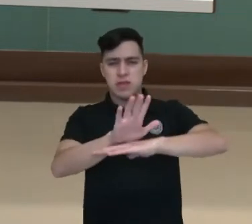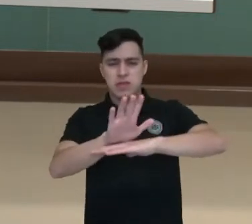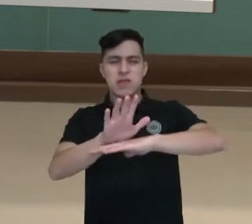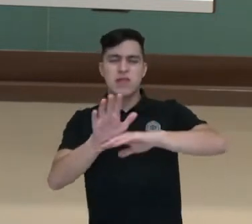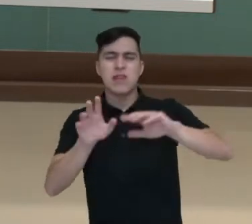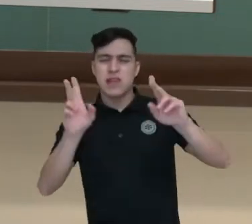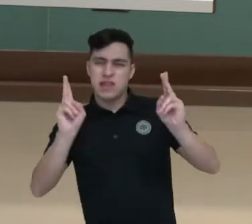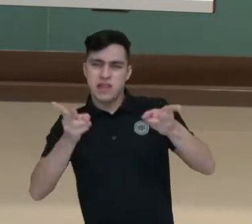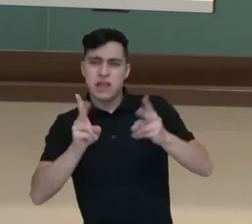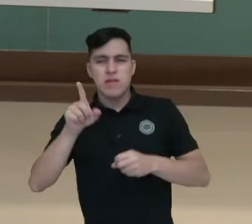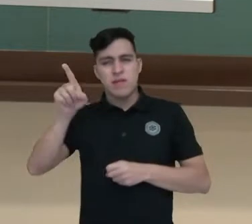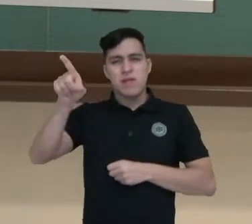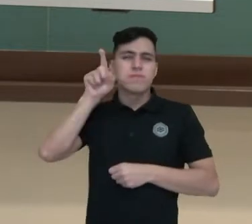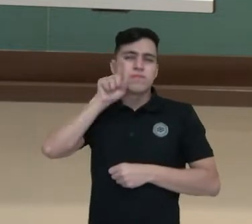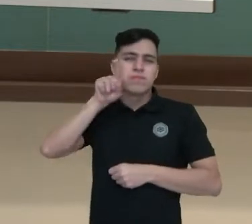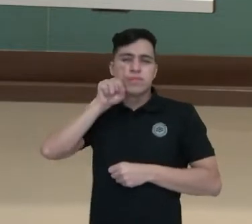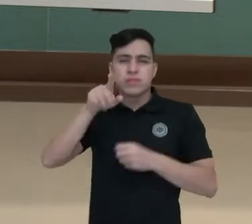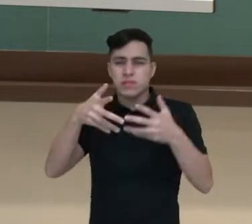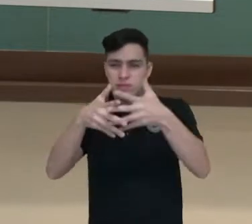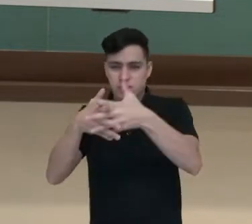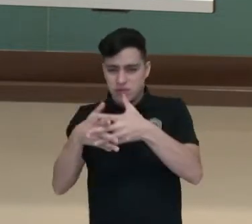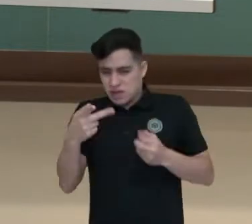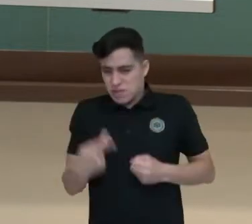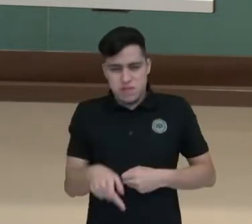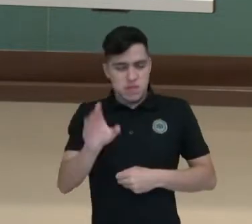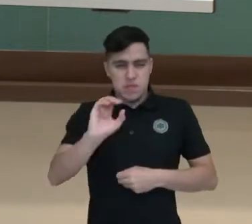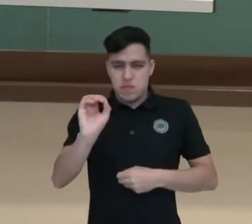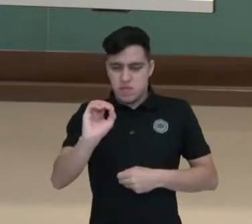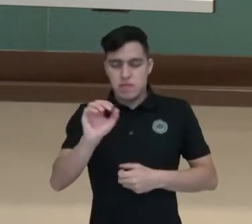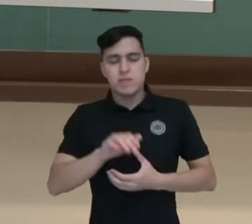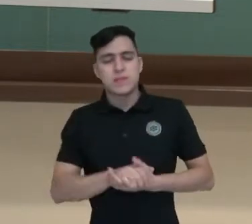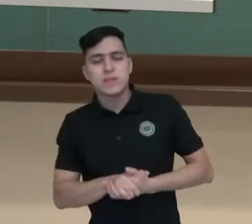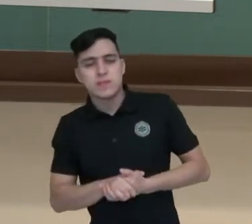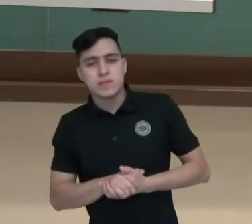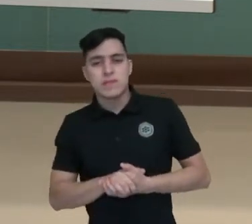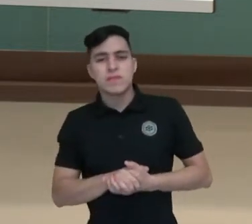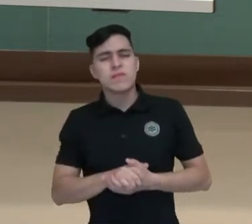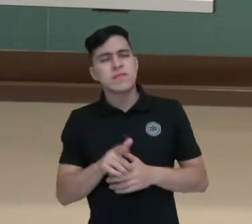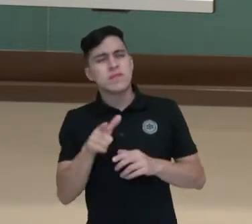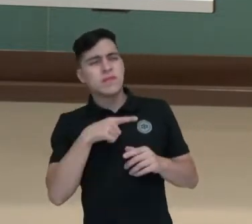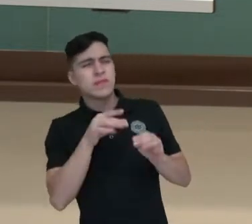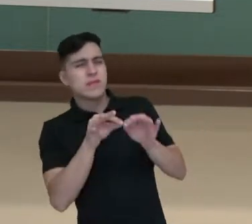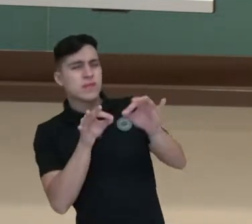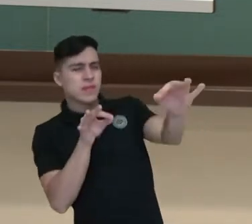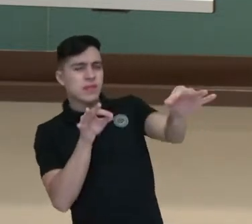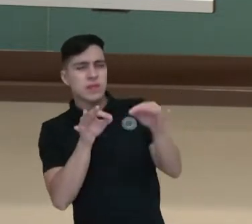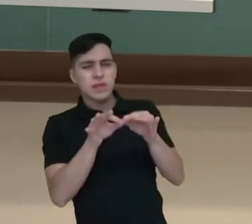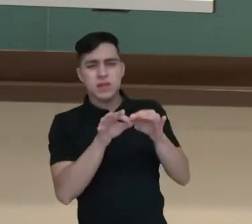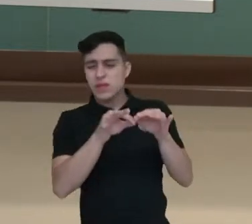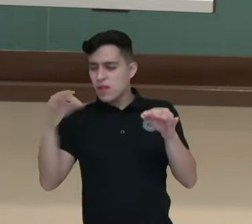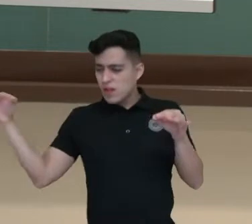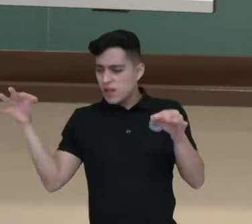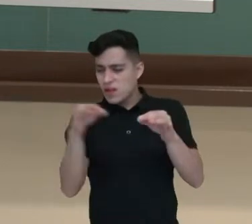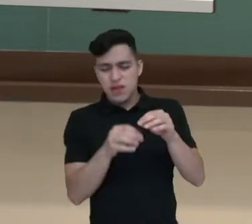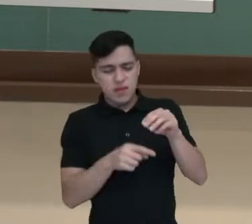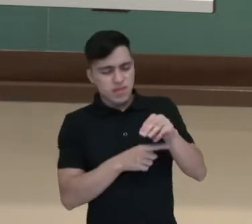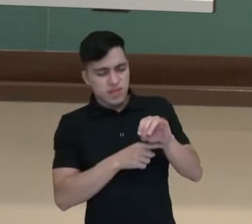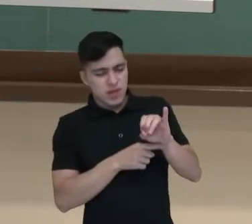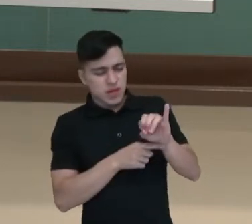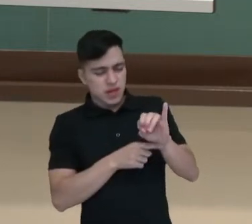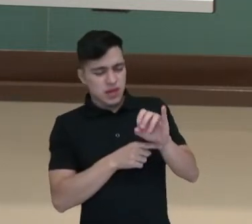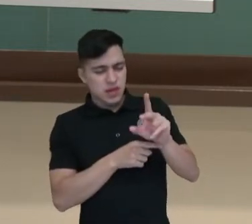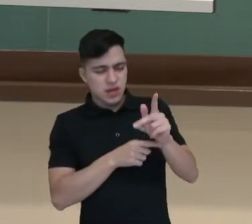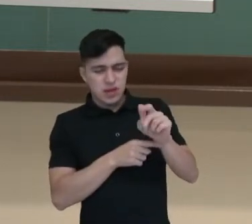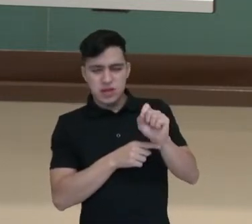filmes americanos, né? Não os nossos, mas aparece as distâncias, né? As placas indicando distâncias em milhas e não